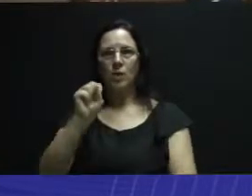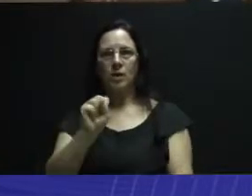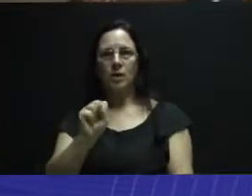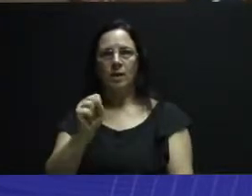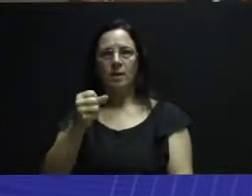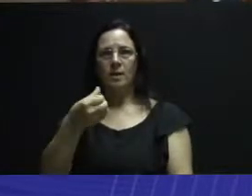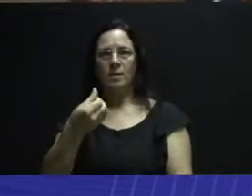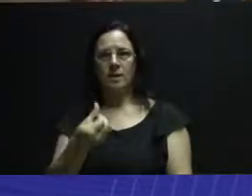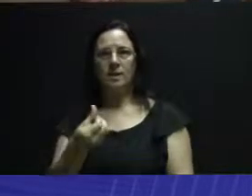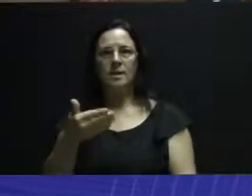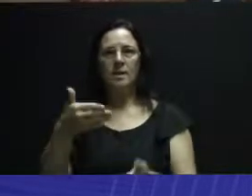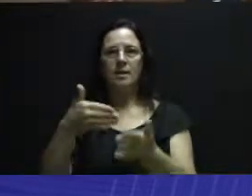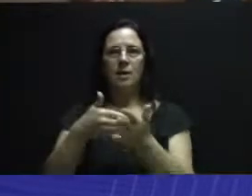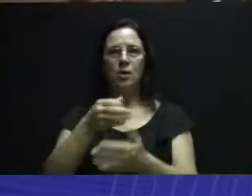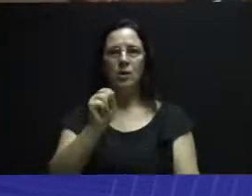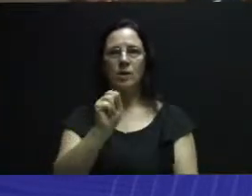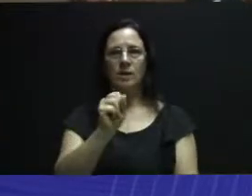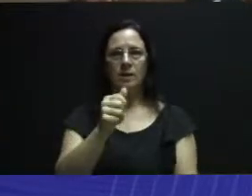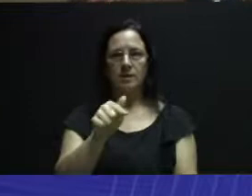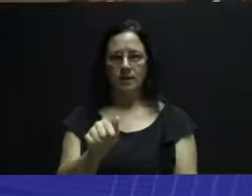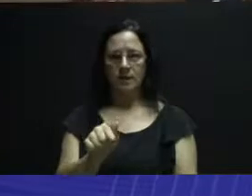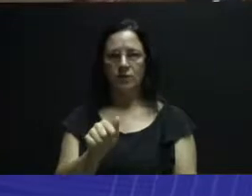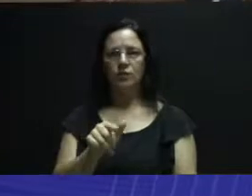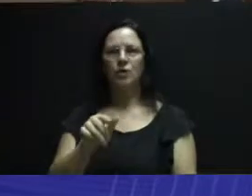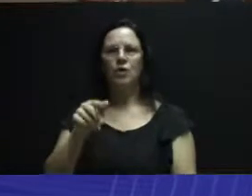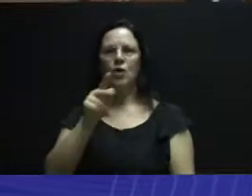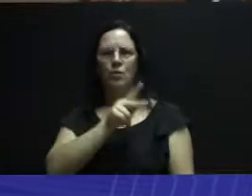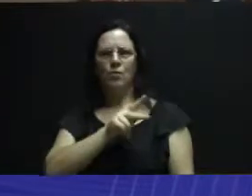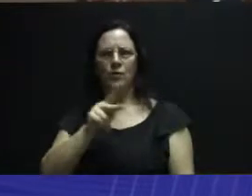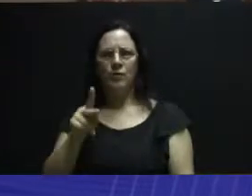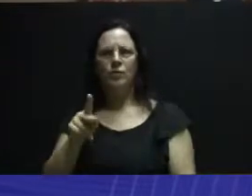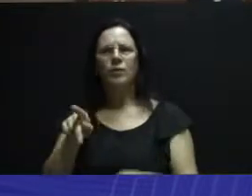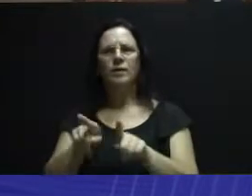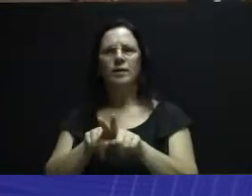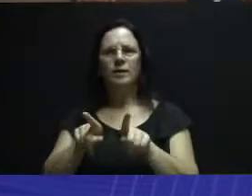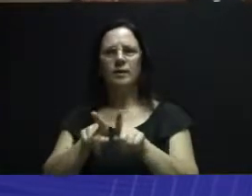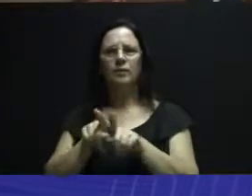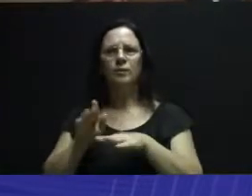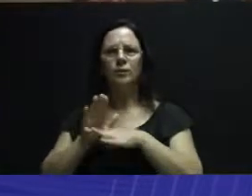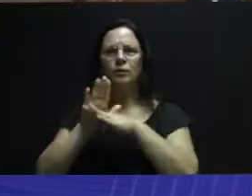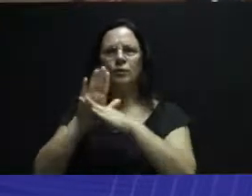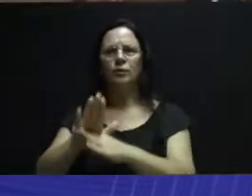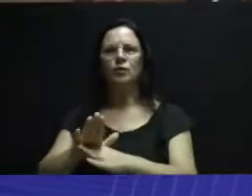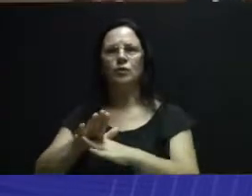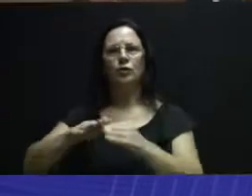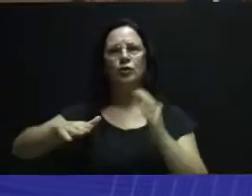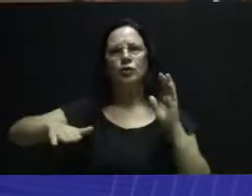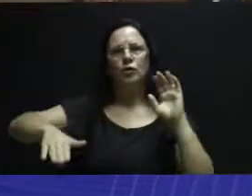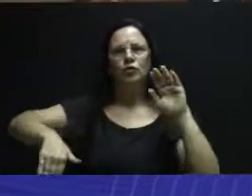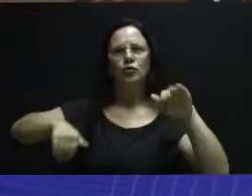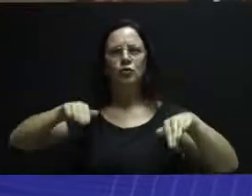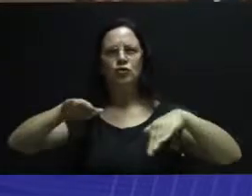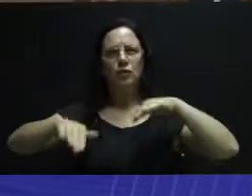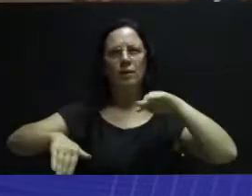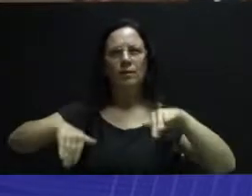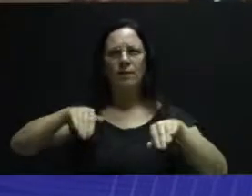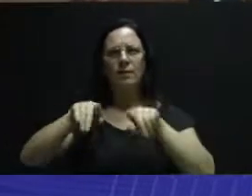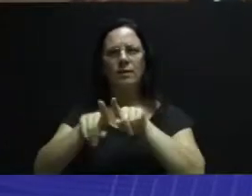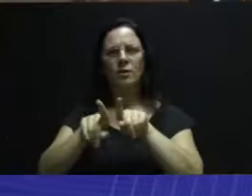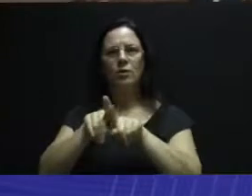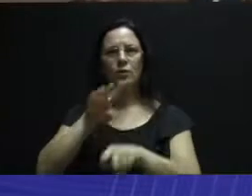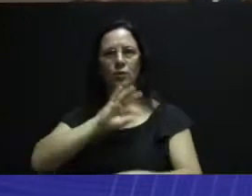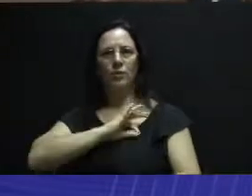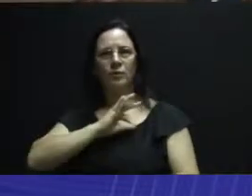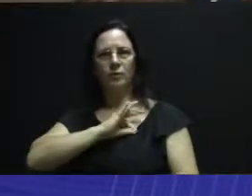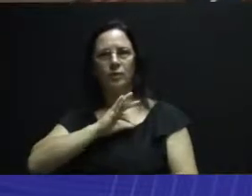1986 a 87. O professor também foi técnico das equipes de natação e voleibol pela Prefeitura